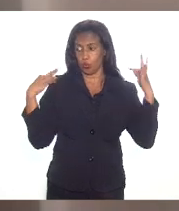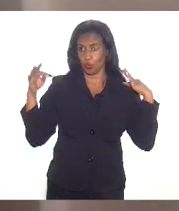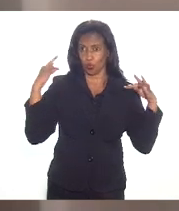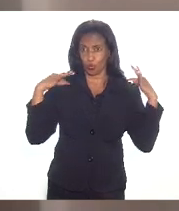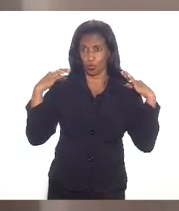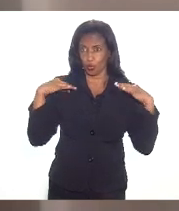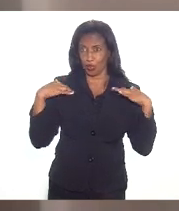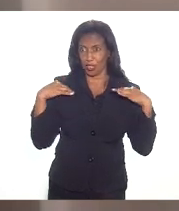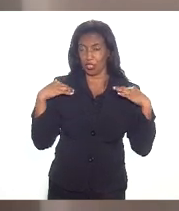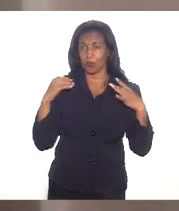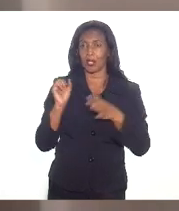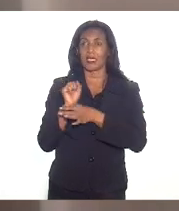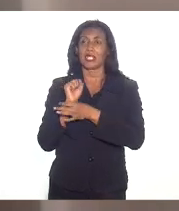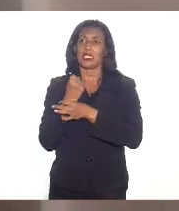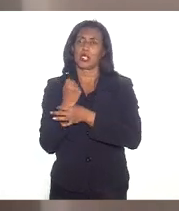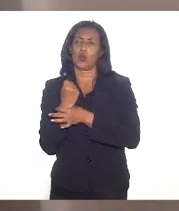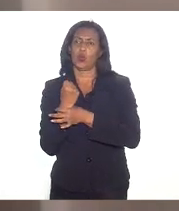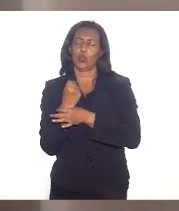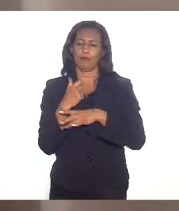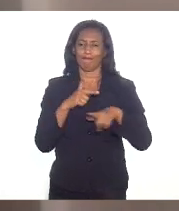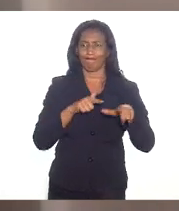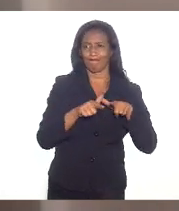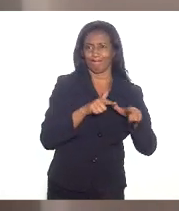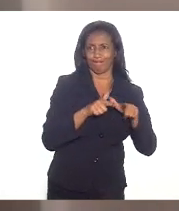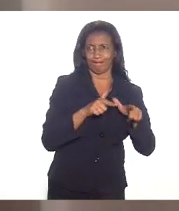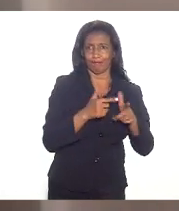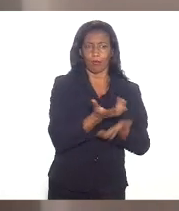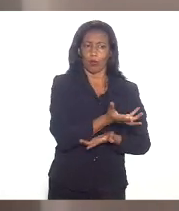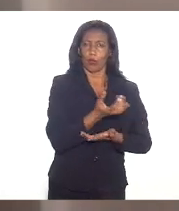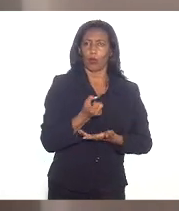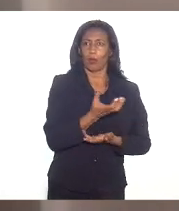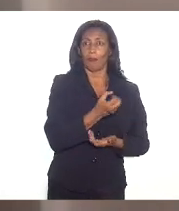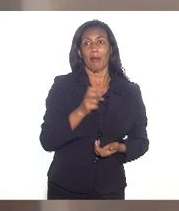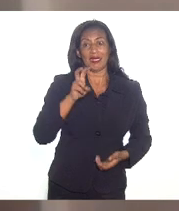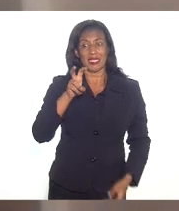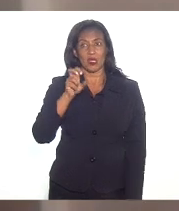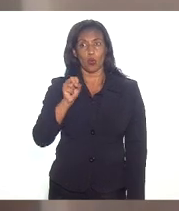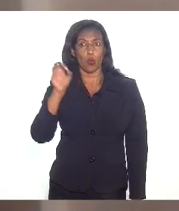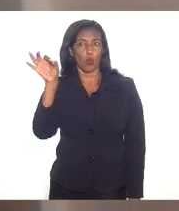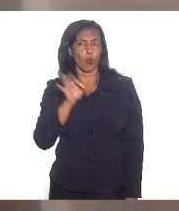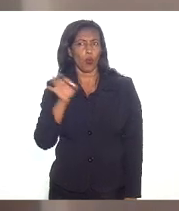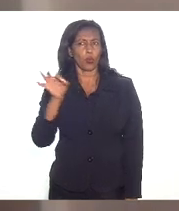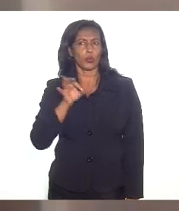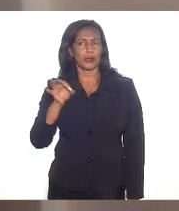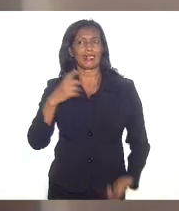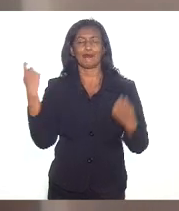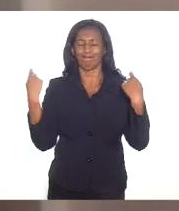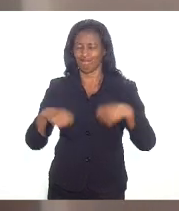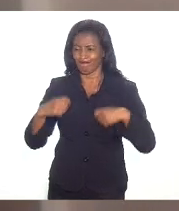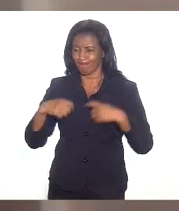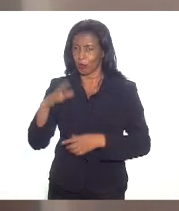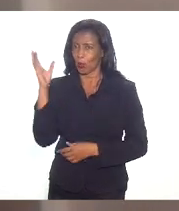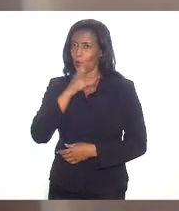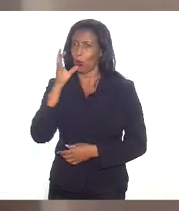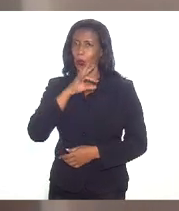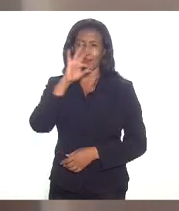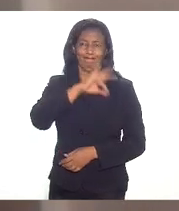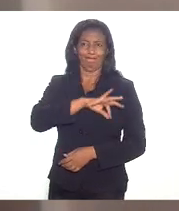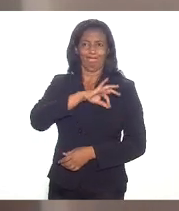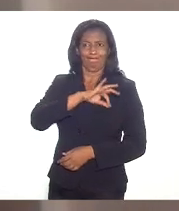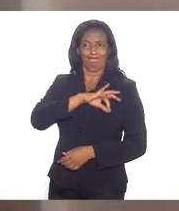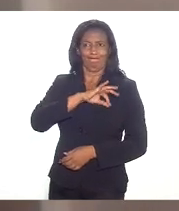ficou no seguro-desemprego. Mas, mesmo assim, 58% da população necessitou do auxílio emergencial